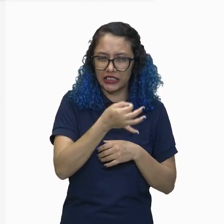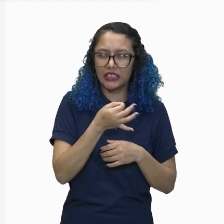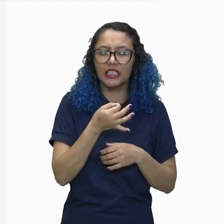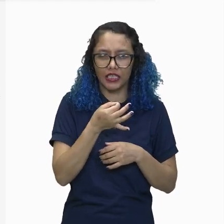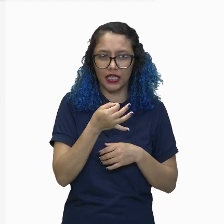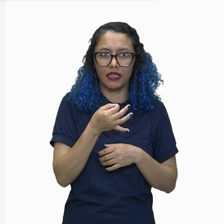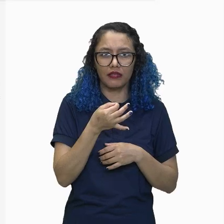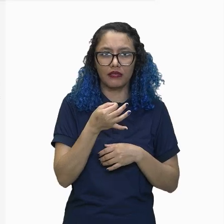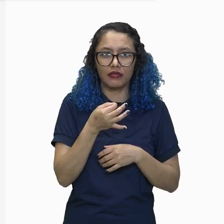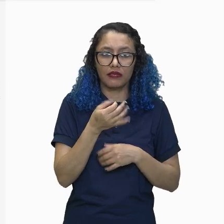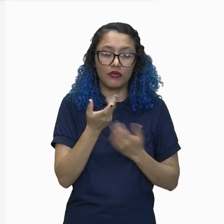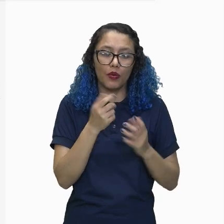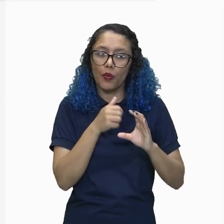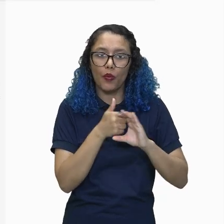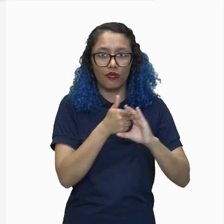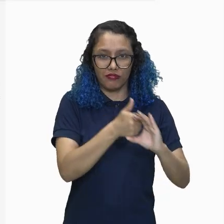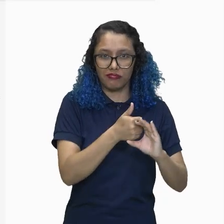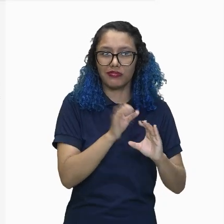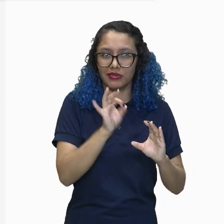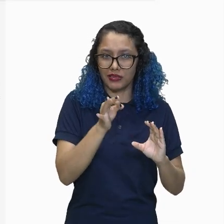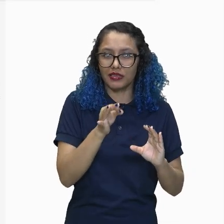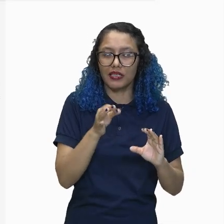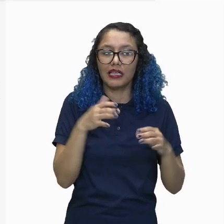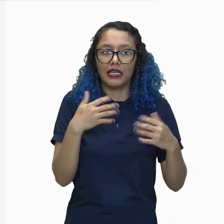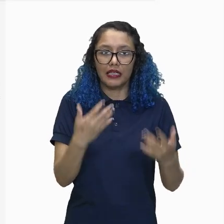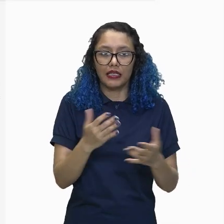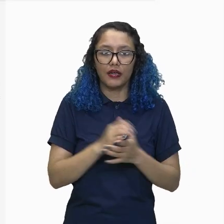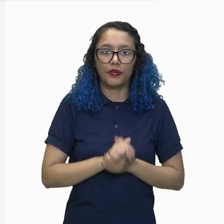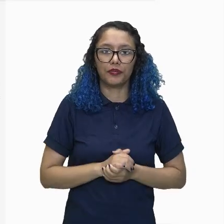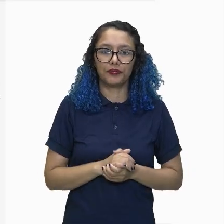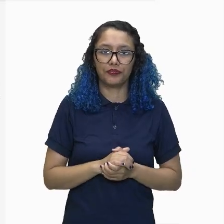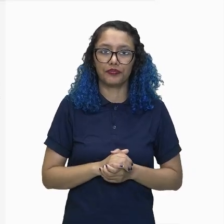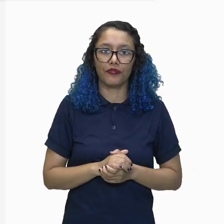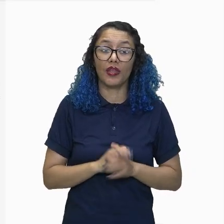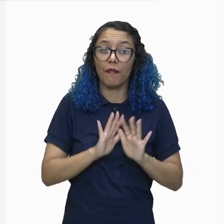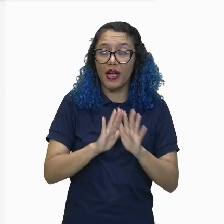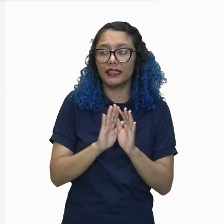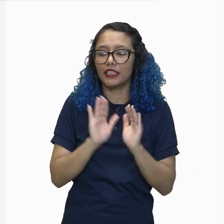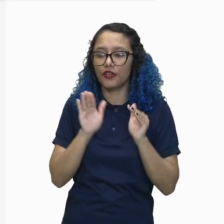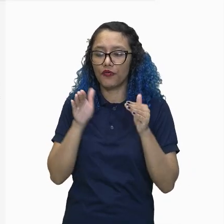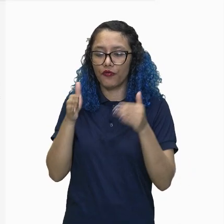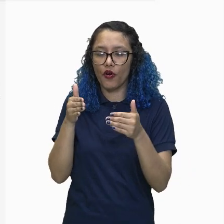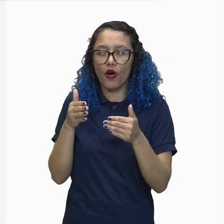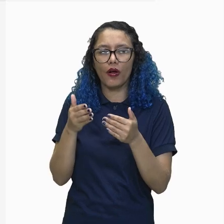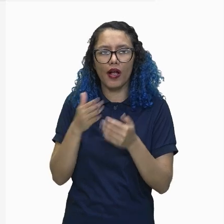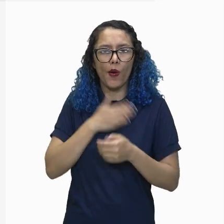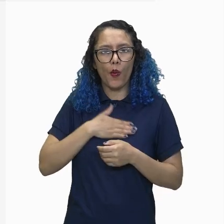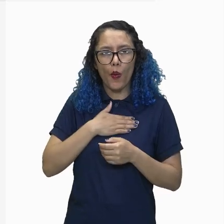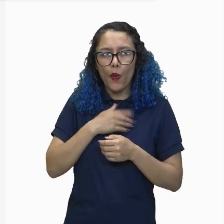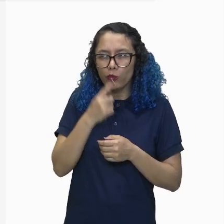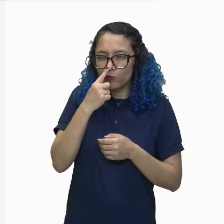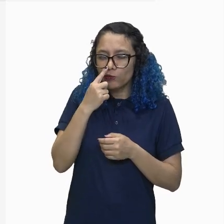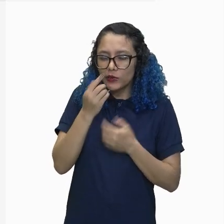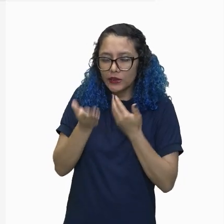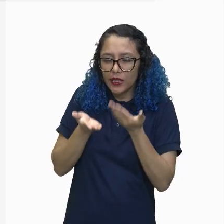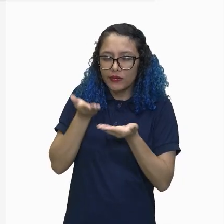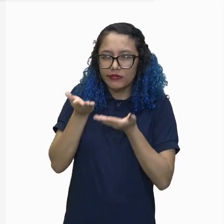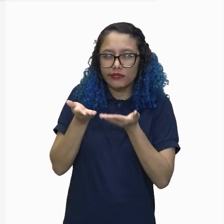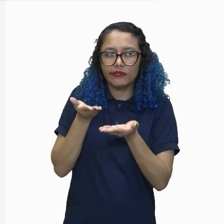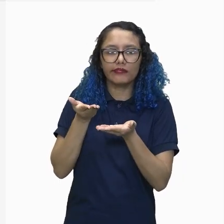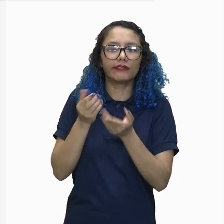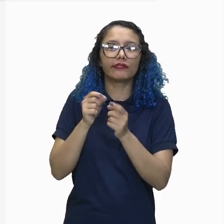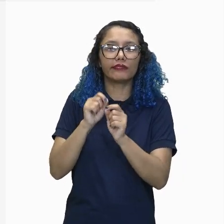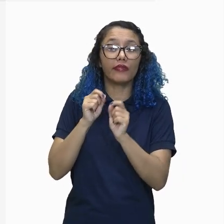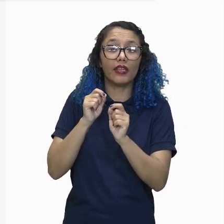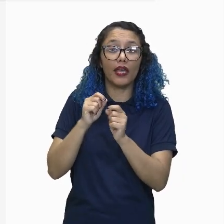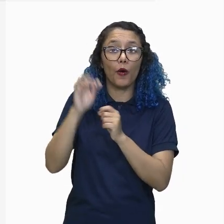mundo cristão, ele vai elogiar quem? O pensamento arcaico. Esse é o elogio dele.